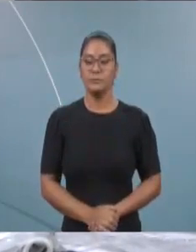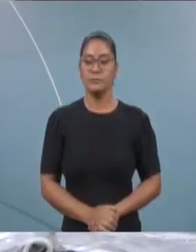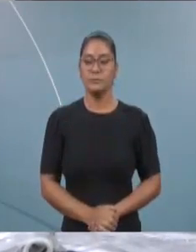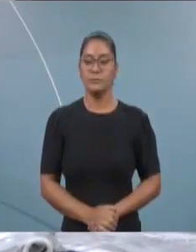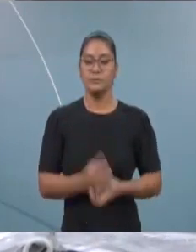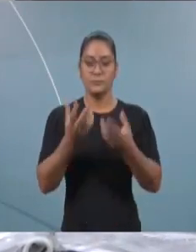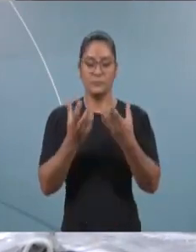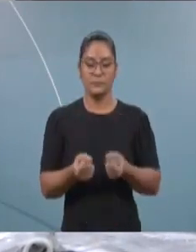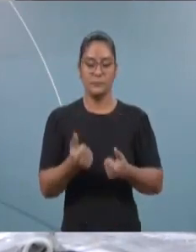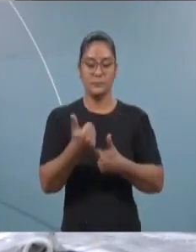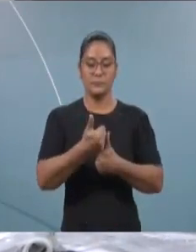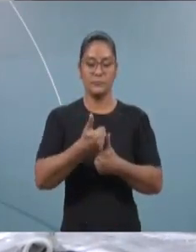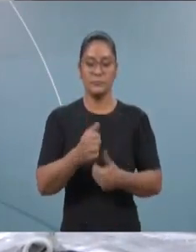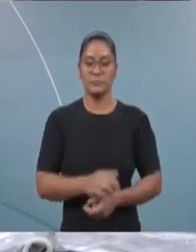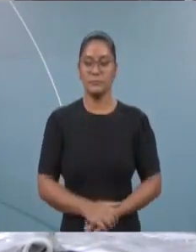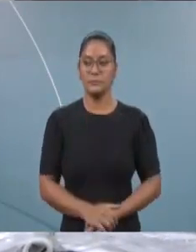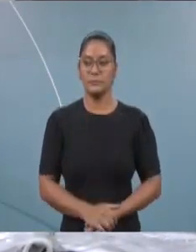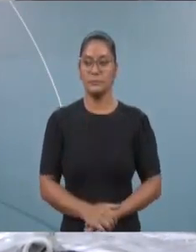aprovado